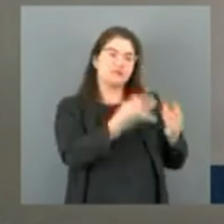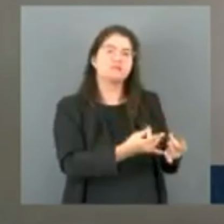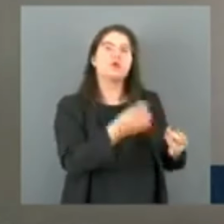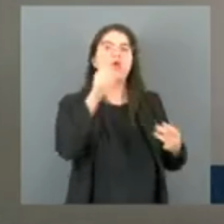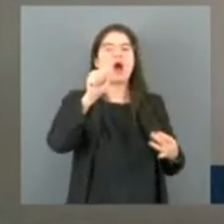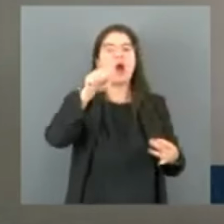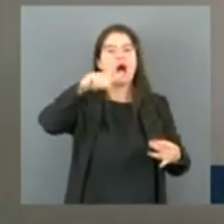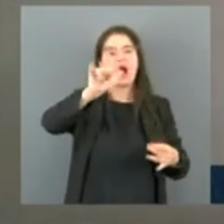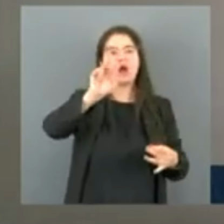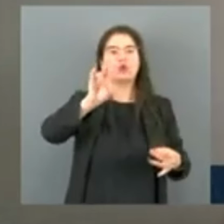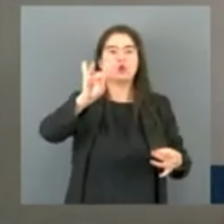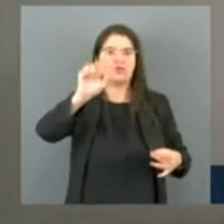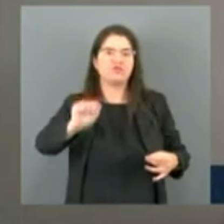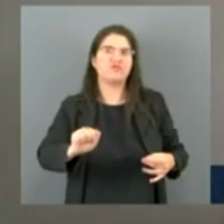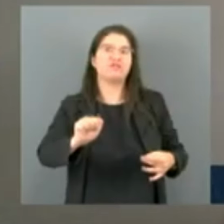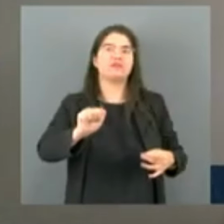Ayurveda.